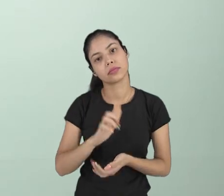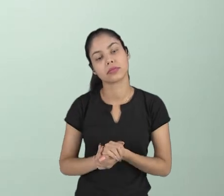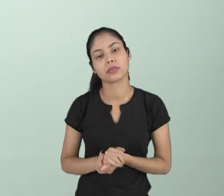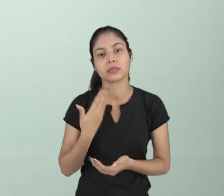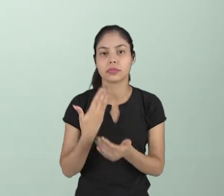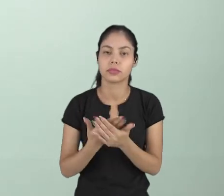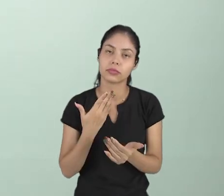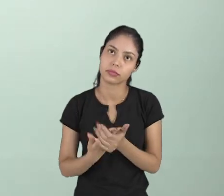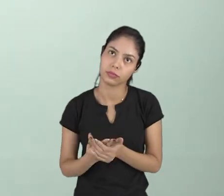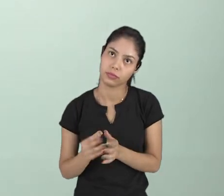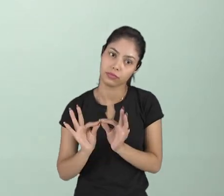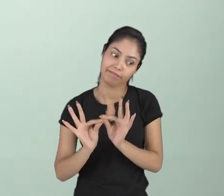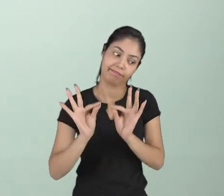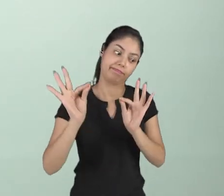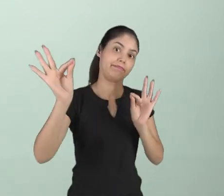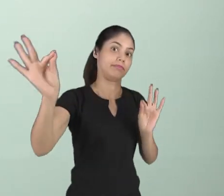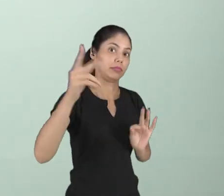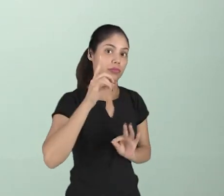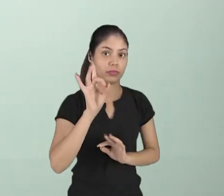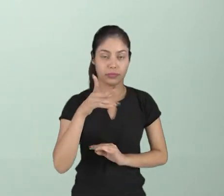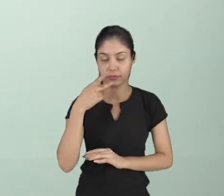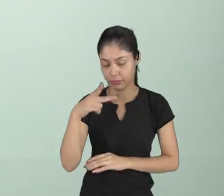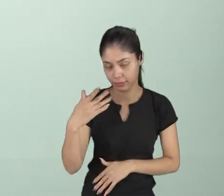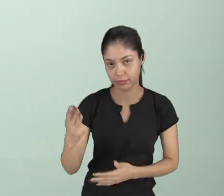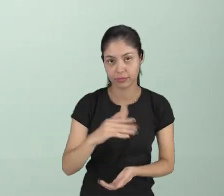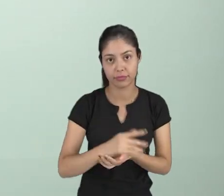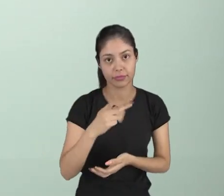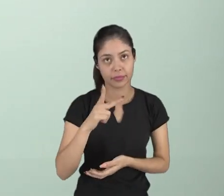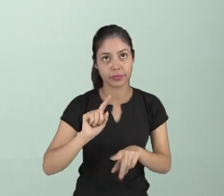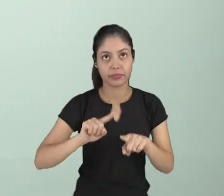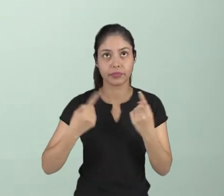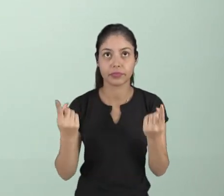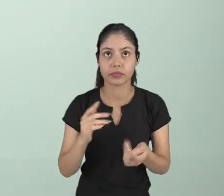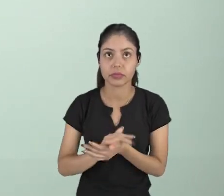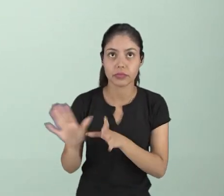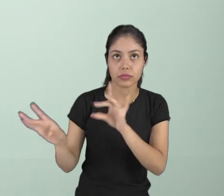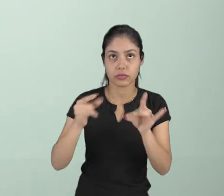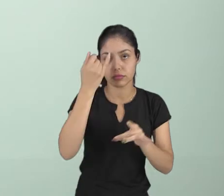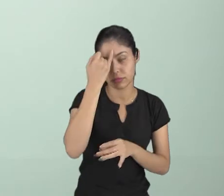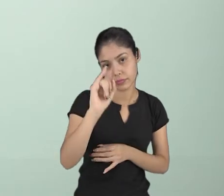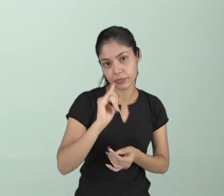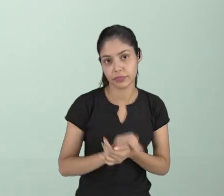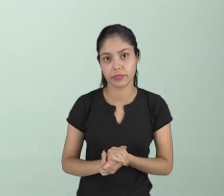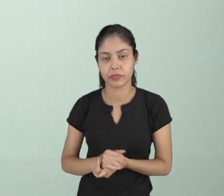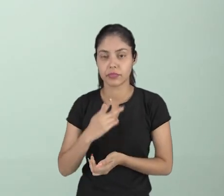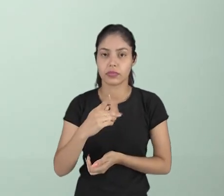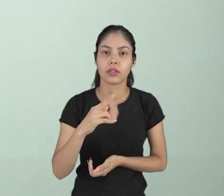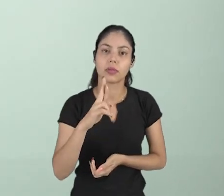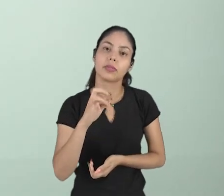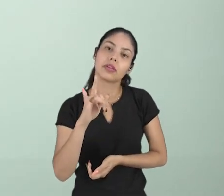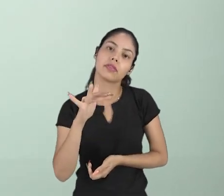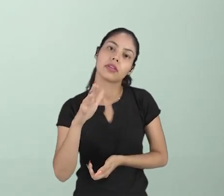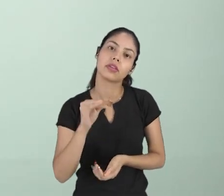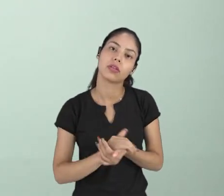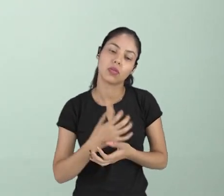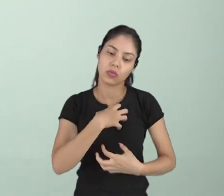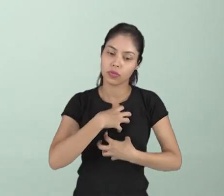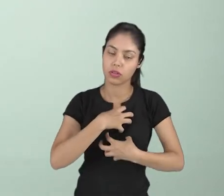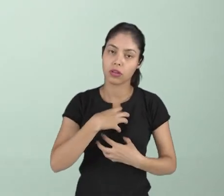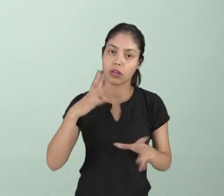uma aula que se estenderia só falando sobre a catarse, mas a catarse ela traz a ideia de purificação dos nossos